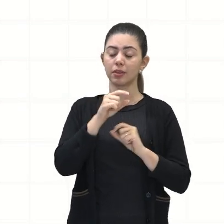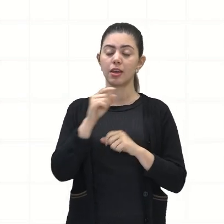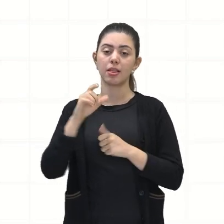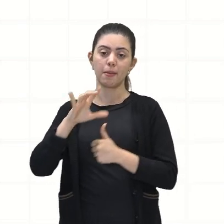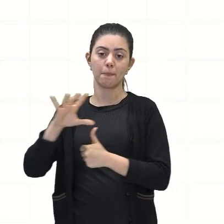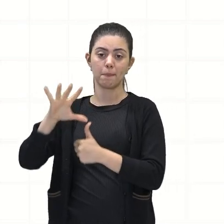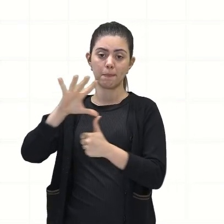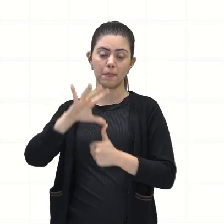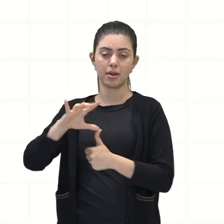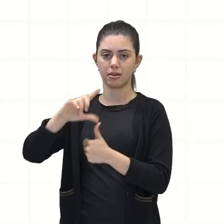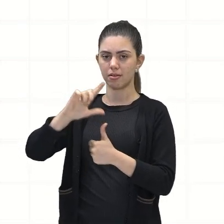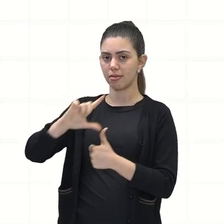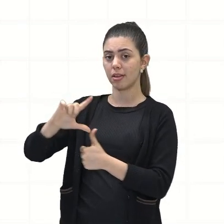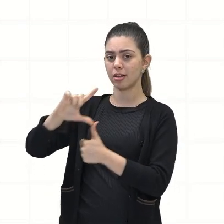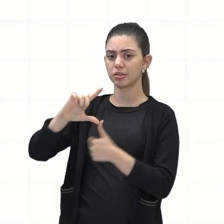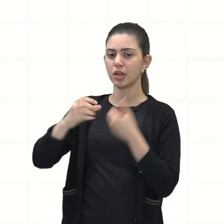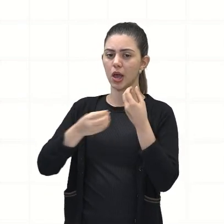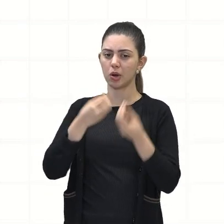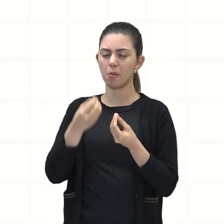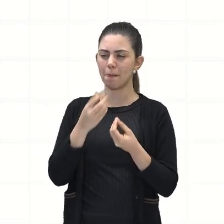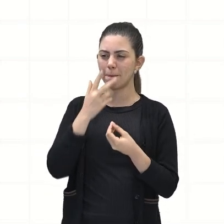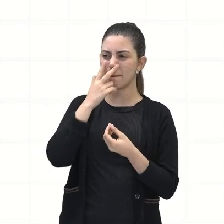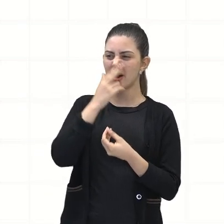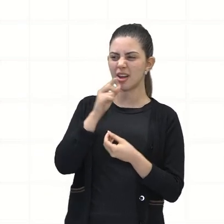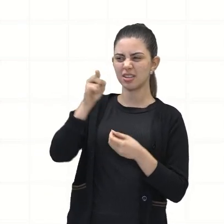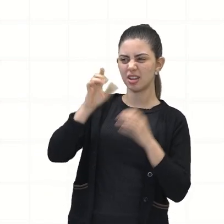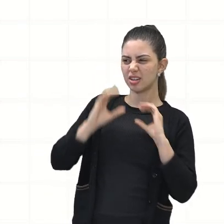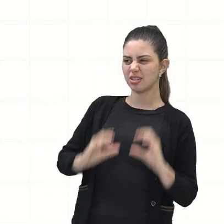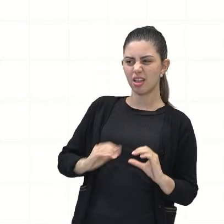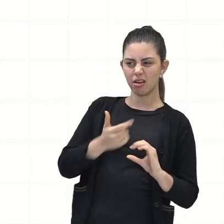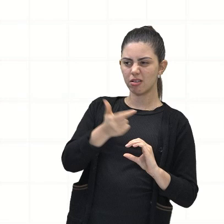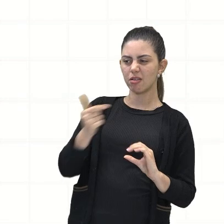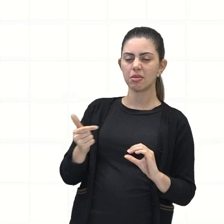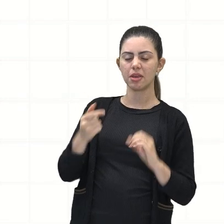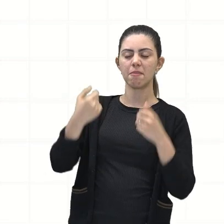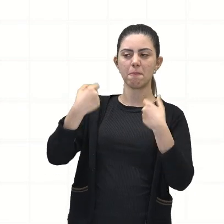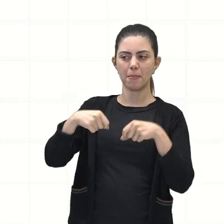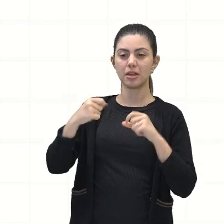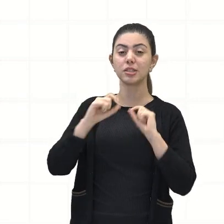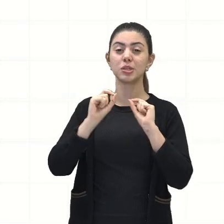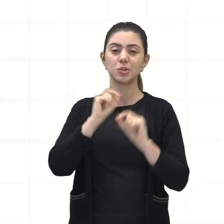era um território selvagem que precisava ser